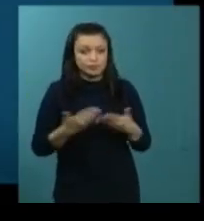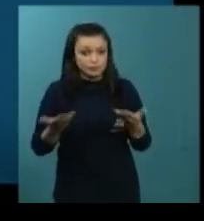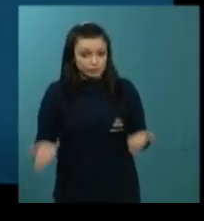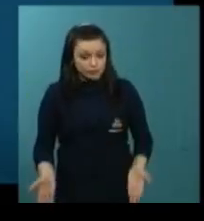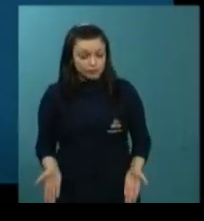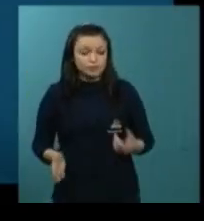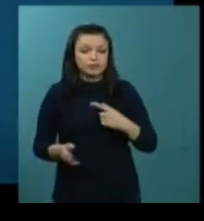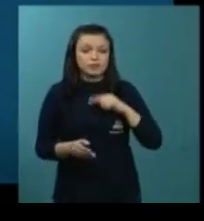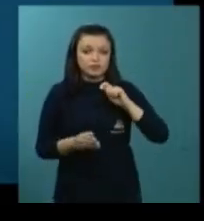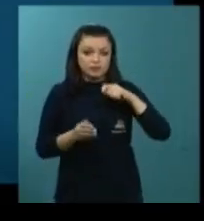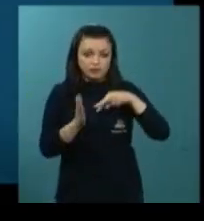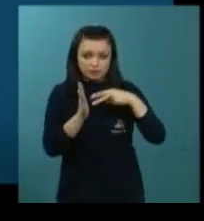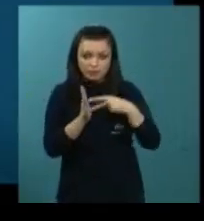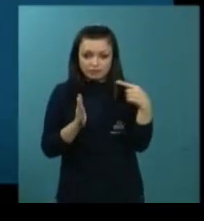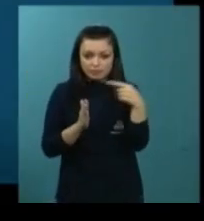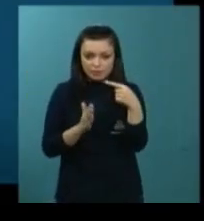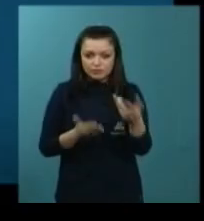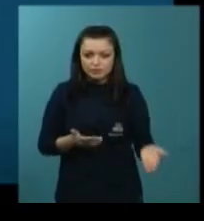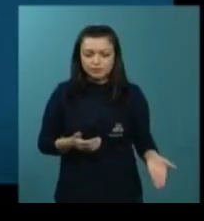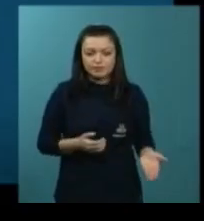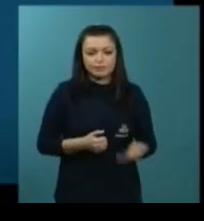Definição de subtração.